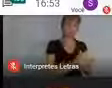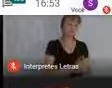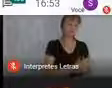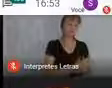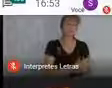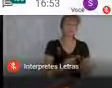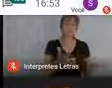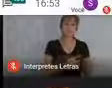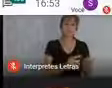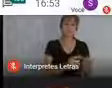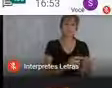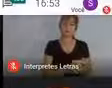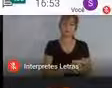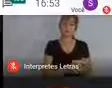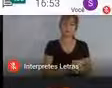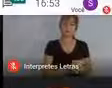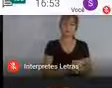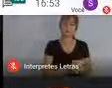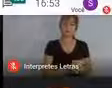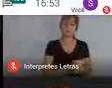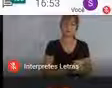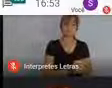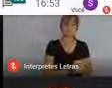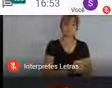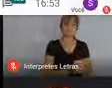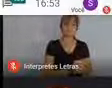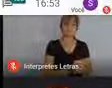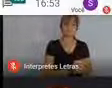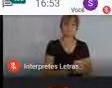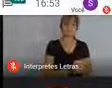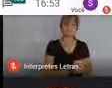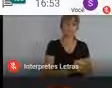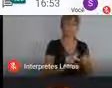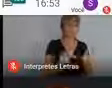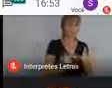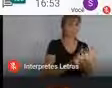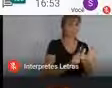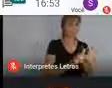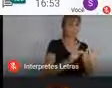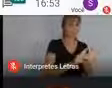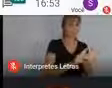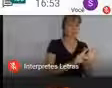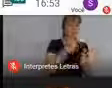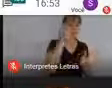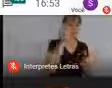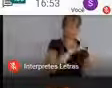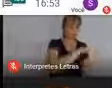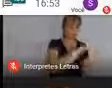Então, mas a variável de atópica diz respeito a essa geografia, né, da variação linguística.